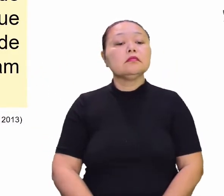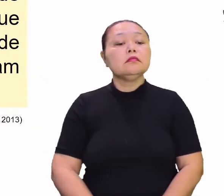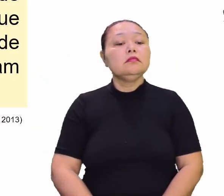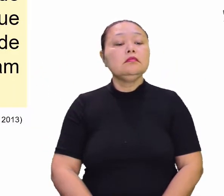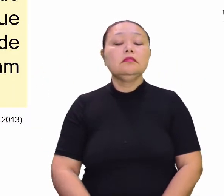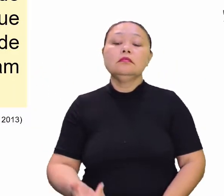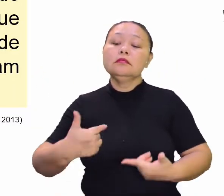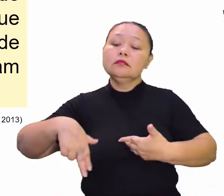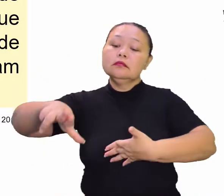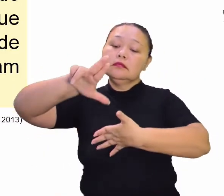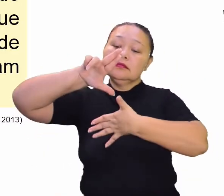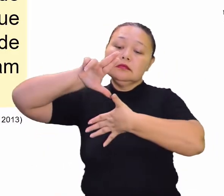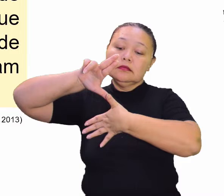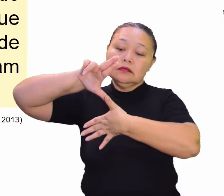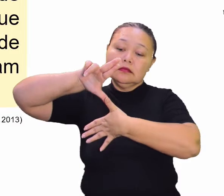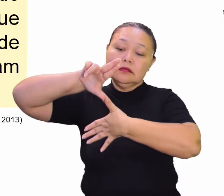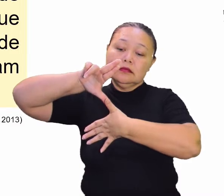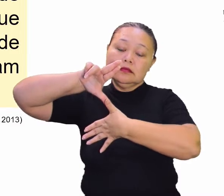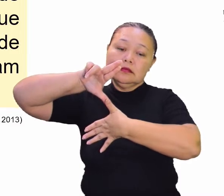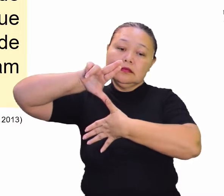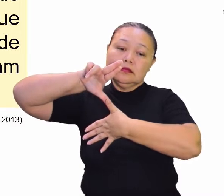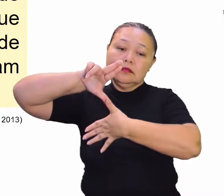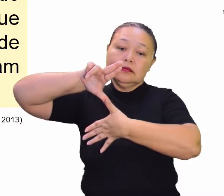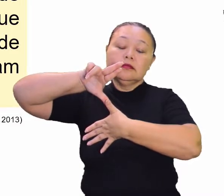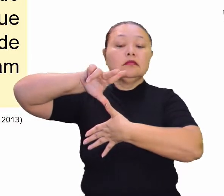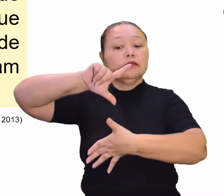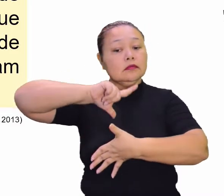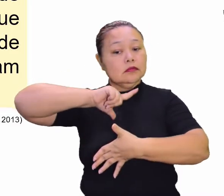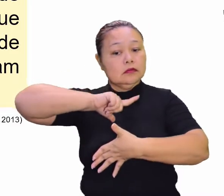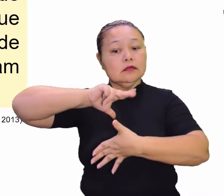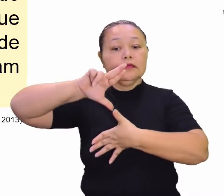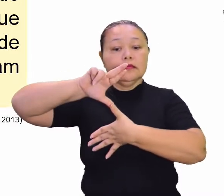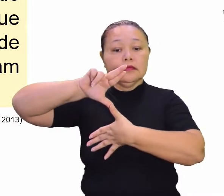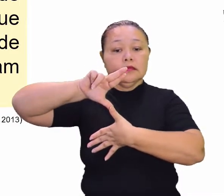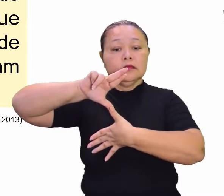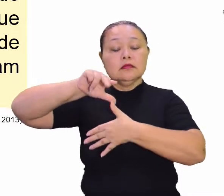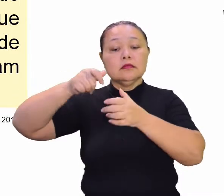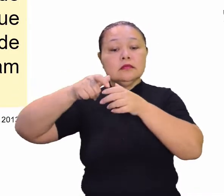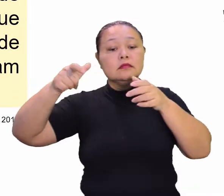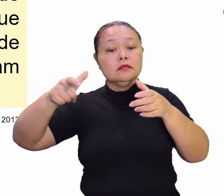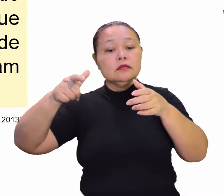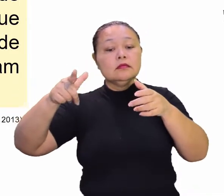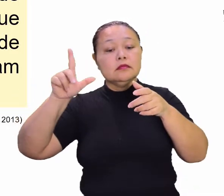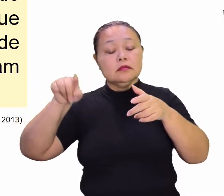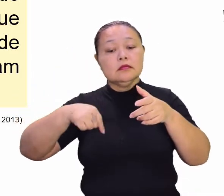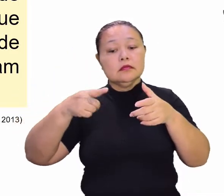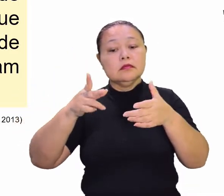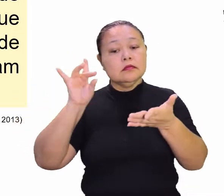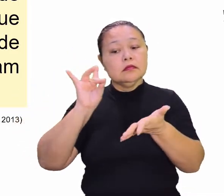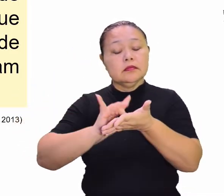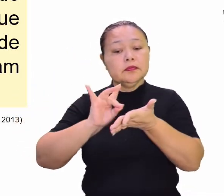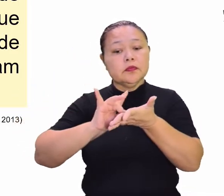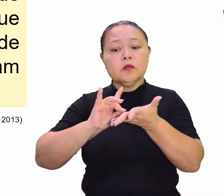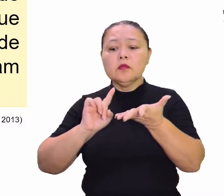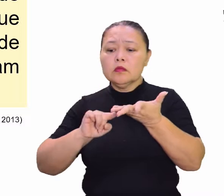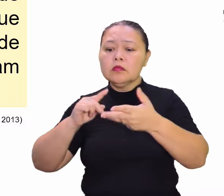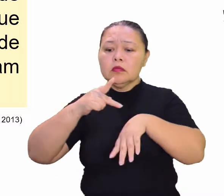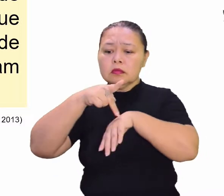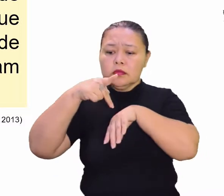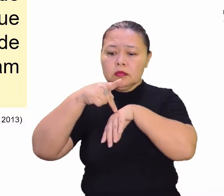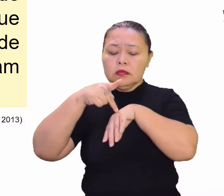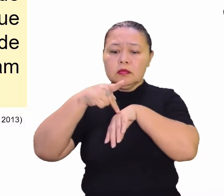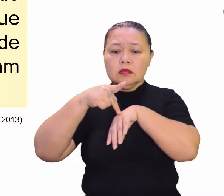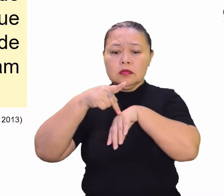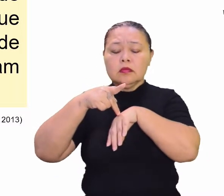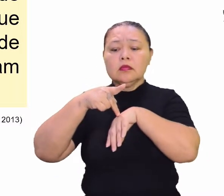E falamos também sobre a América Latina, que está aqui na América Latina, a maior parte, na verdade, todos os países da América